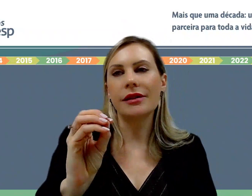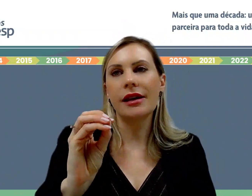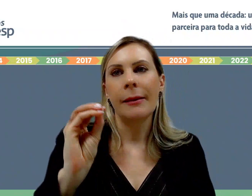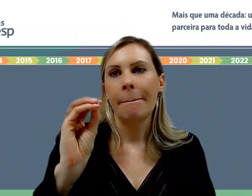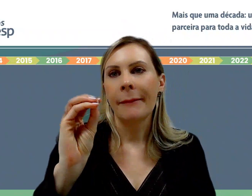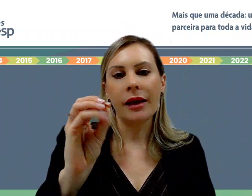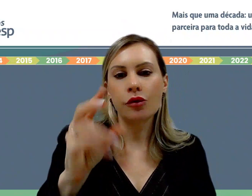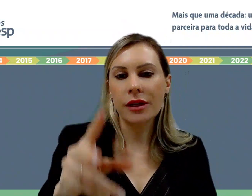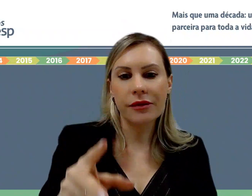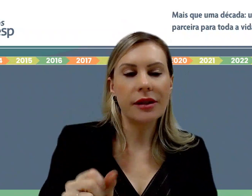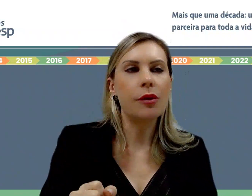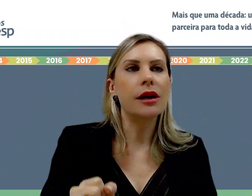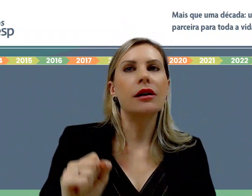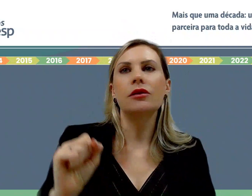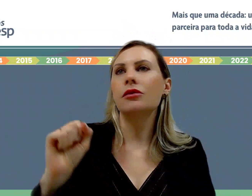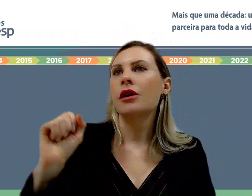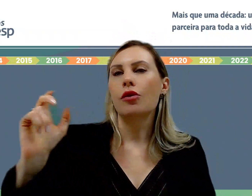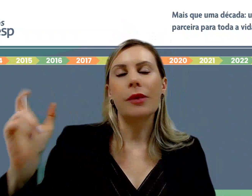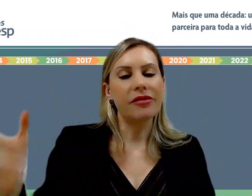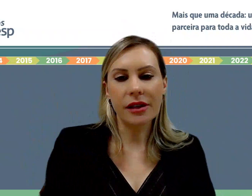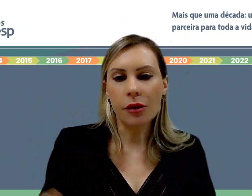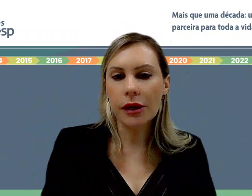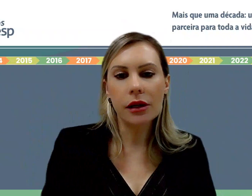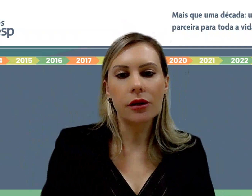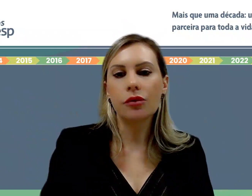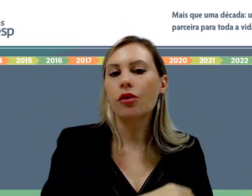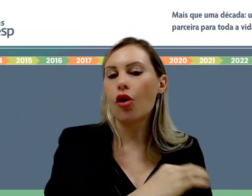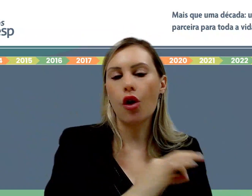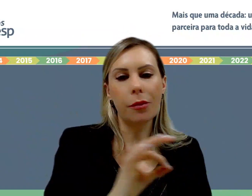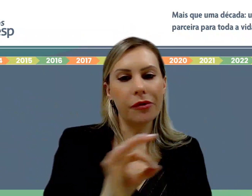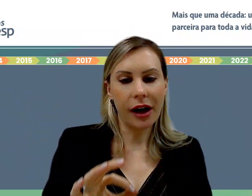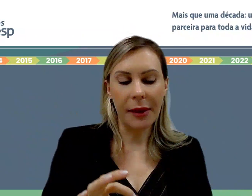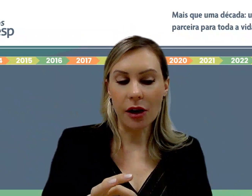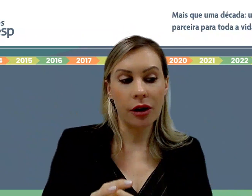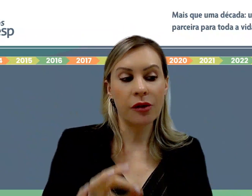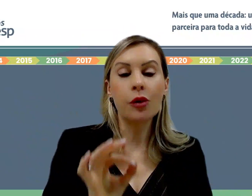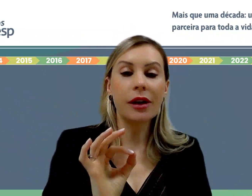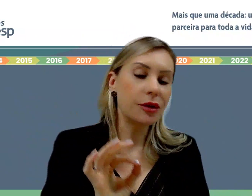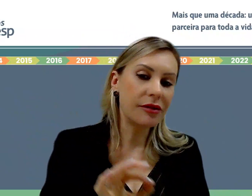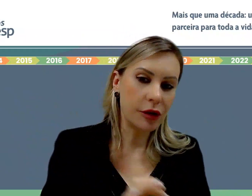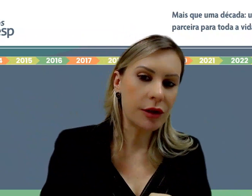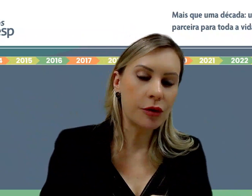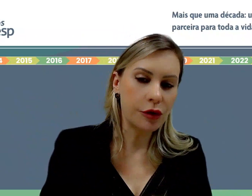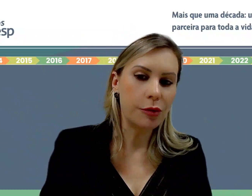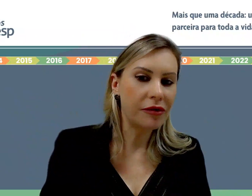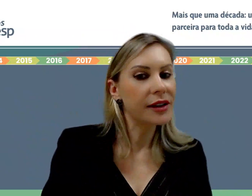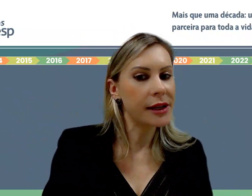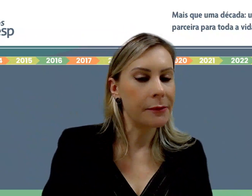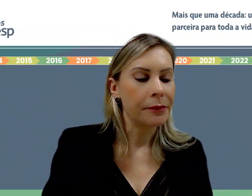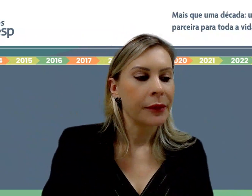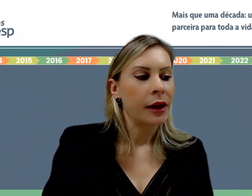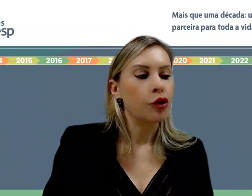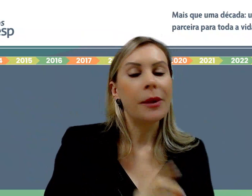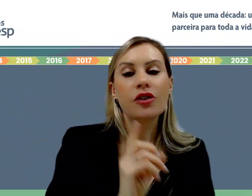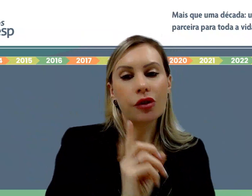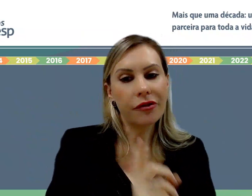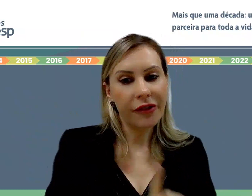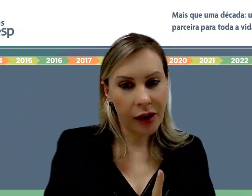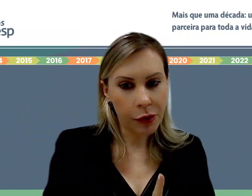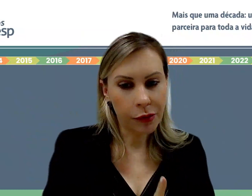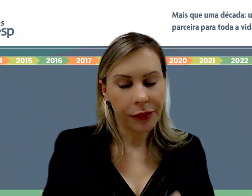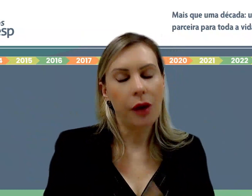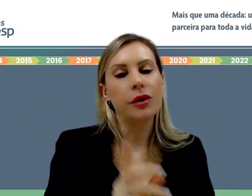pode fazer 2 vezes ao ano, 1 vez ao ano, como ficar melhor. O que os servidores costumam fazer? No